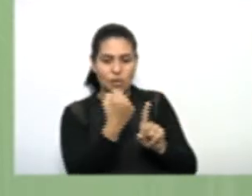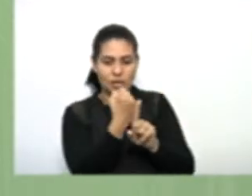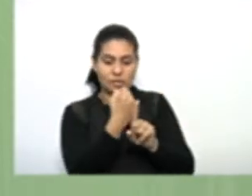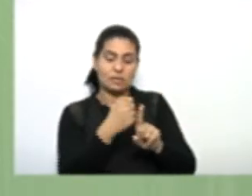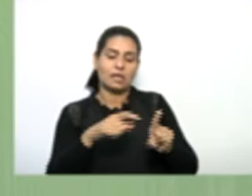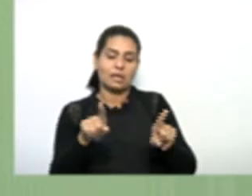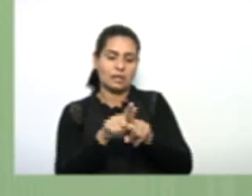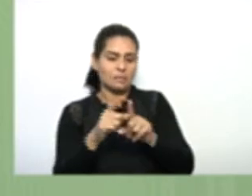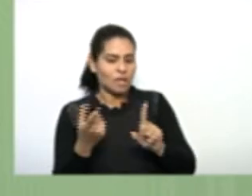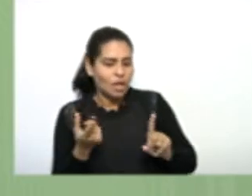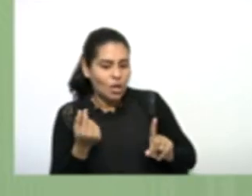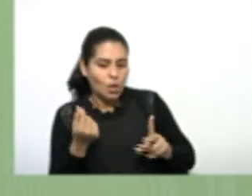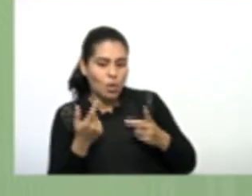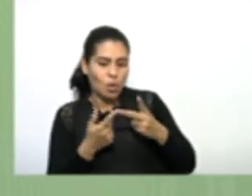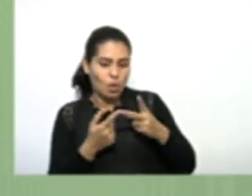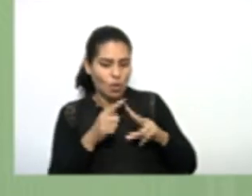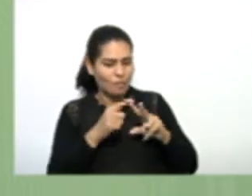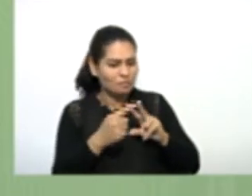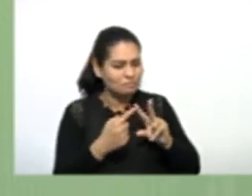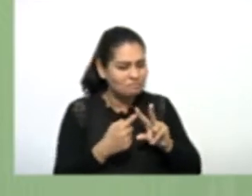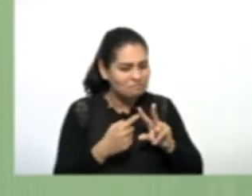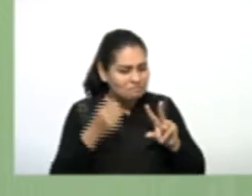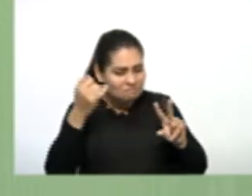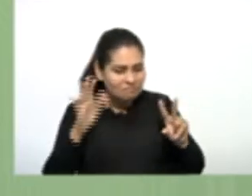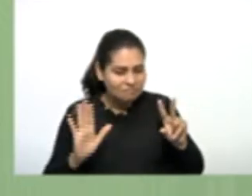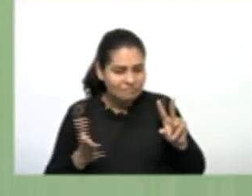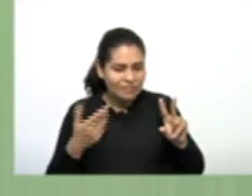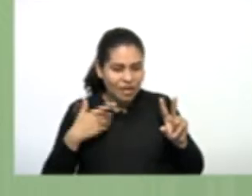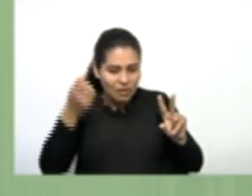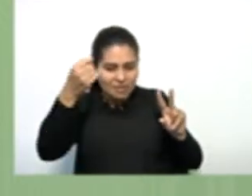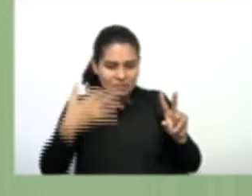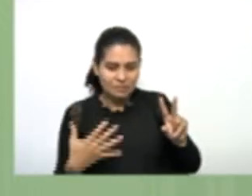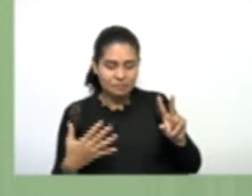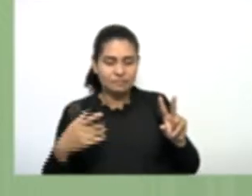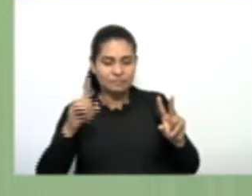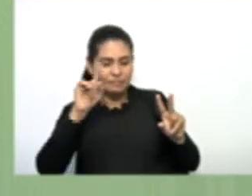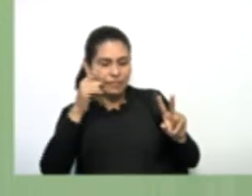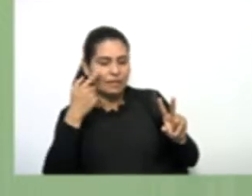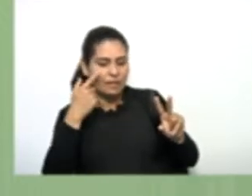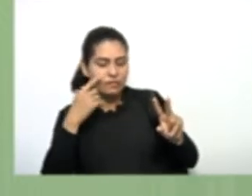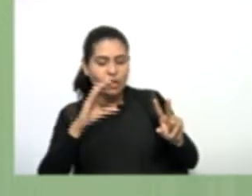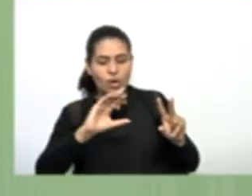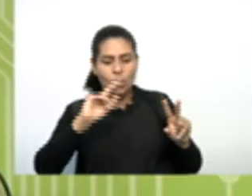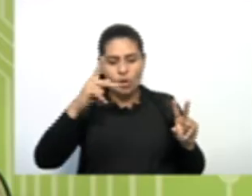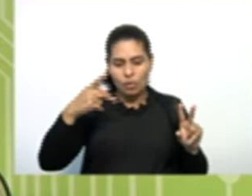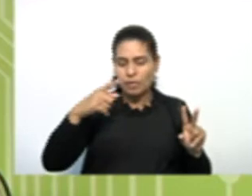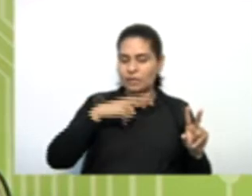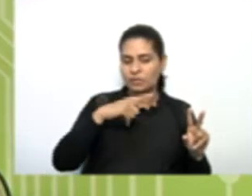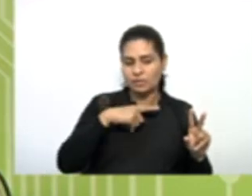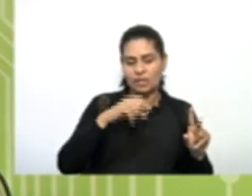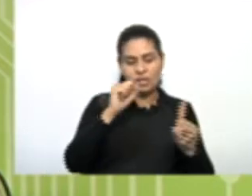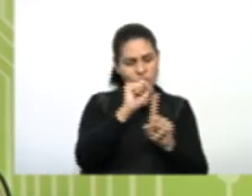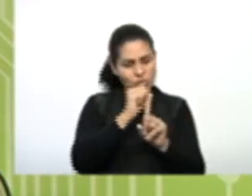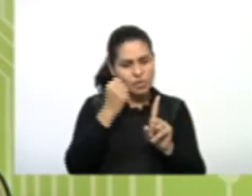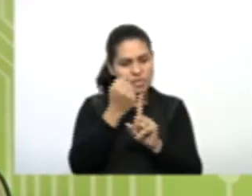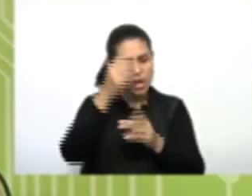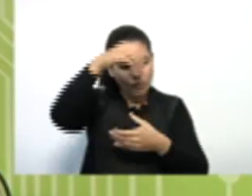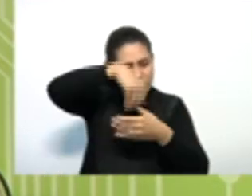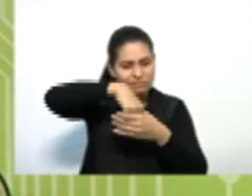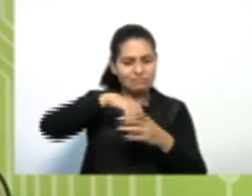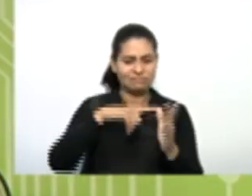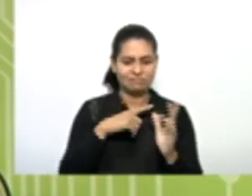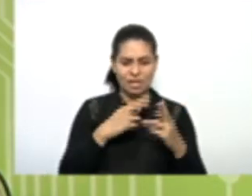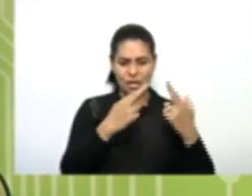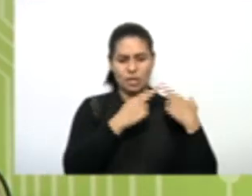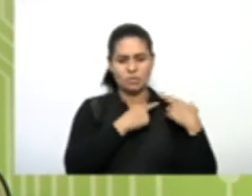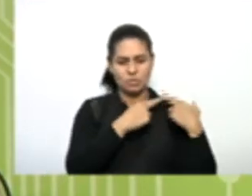ser econômico, que é um pouco do que a gente estava falando aqui até agora, né, professor? Tem essa questão, a cooperativa tem um fundo social, ela tem uma